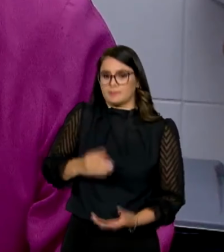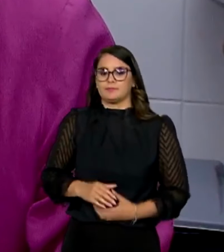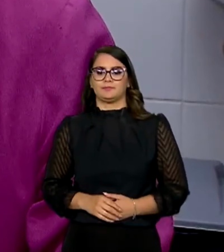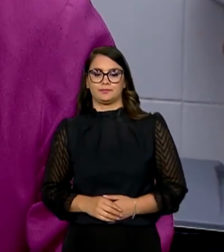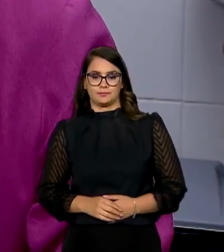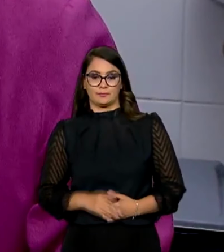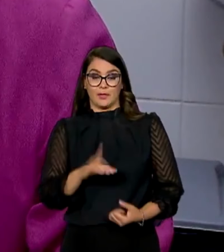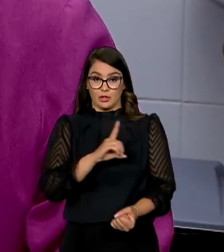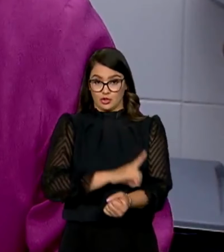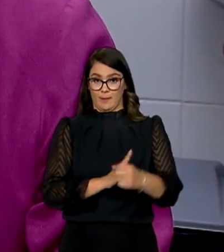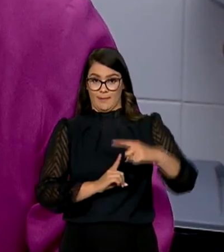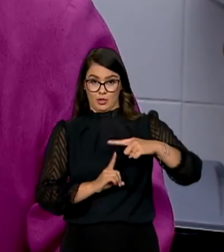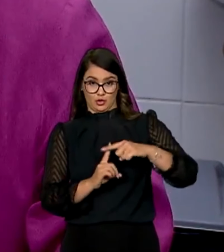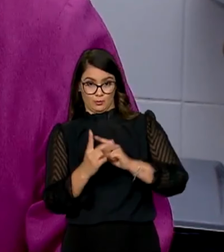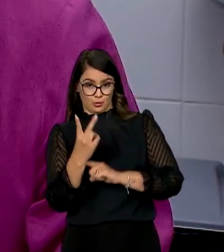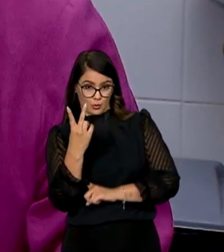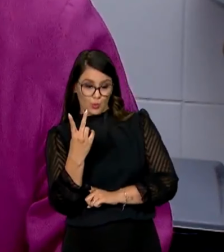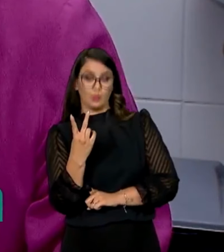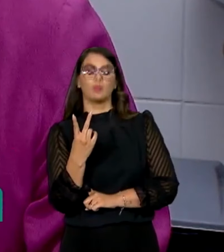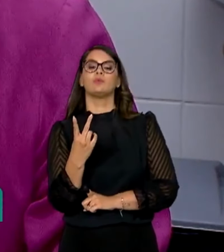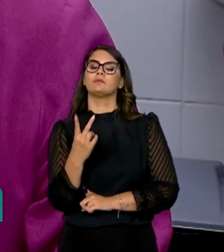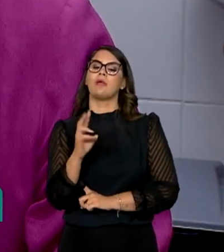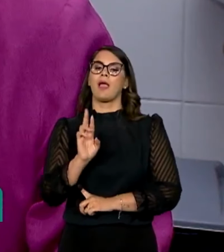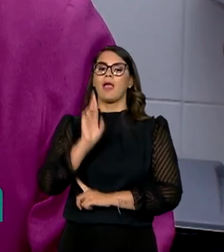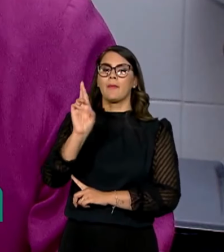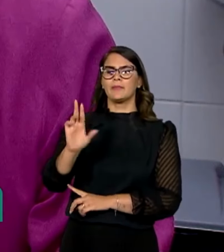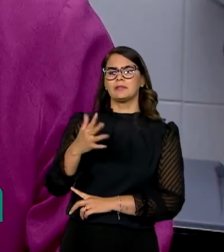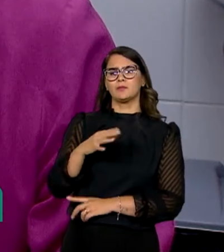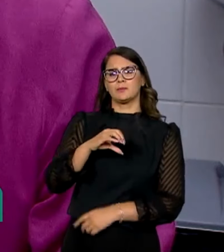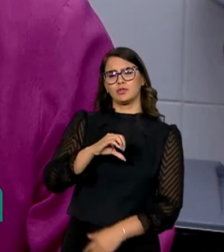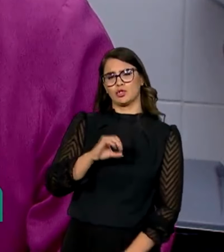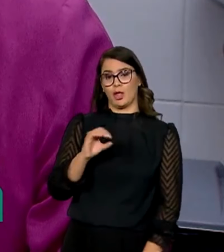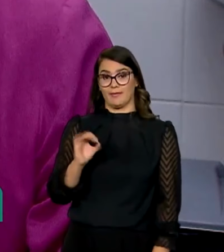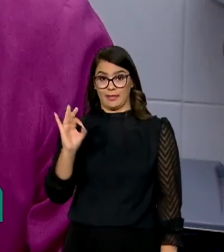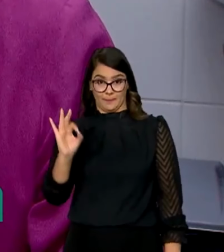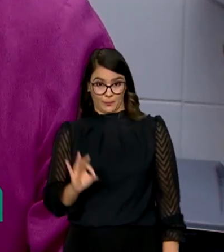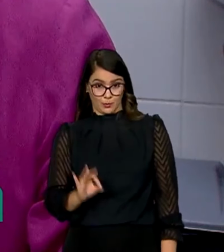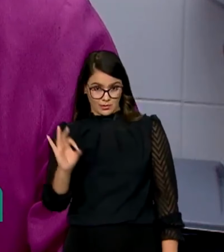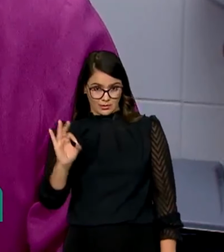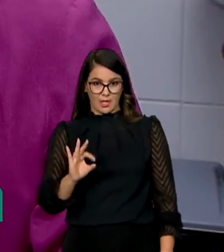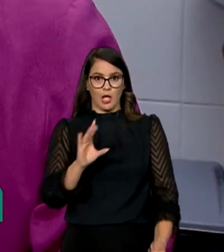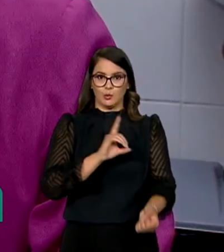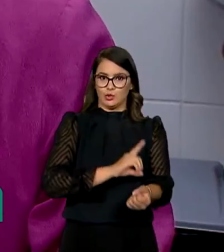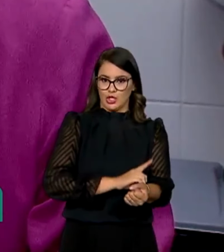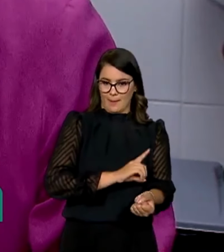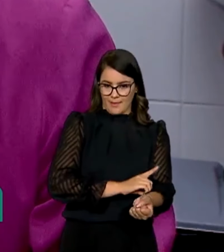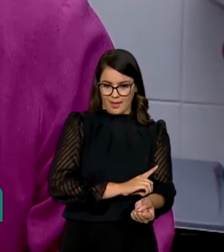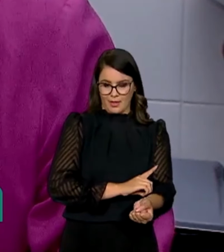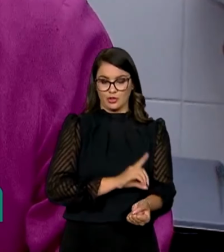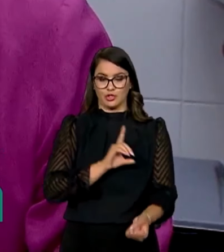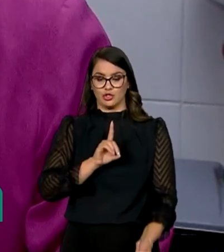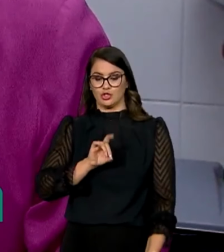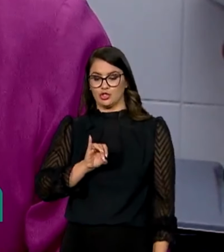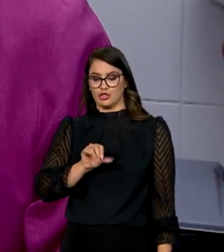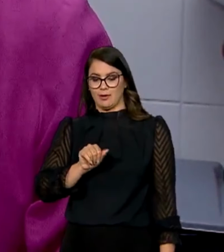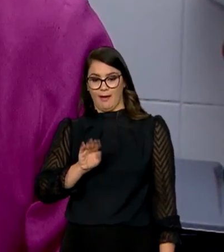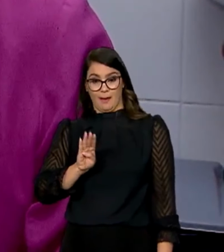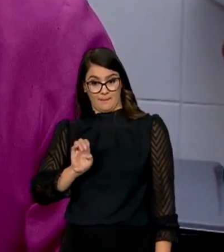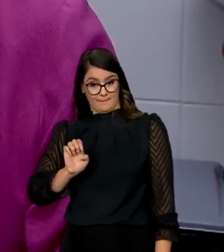relação ao diabetes tipo 2, que representa cerca de 90% dos casos de diabetes na